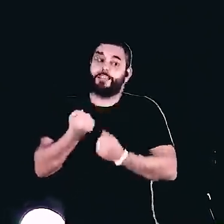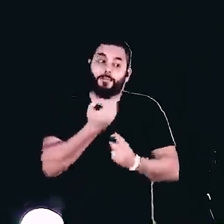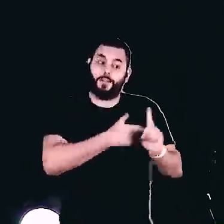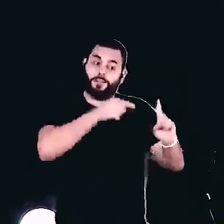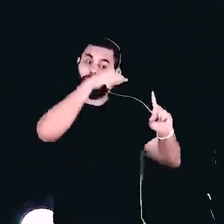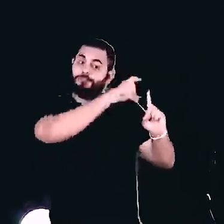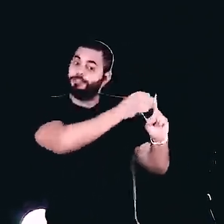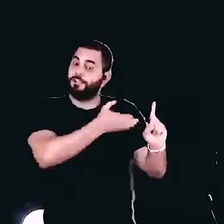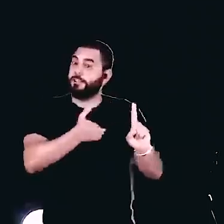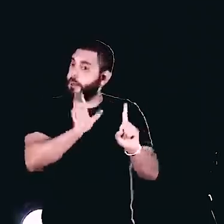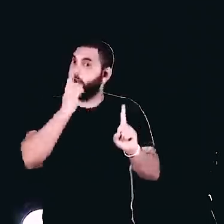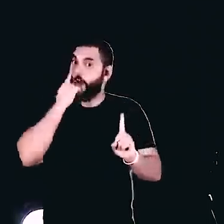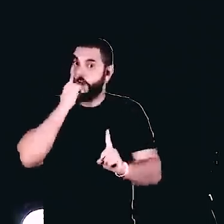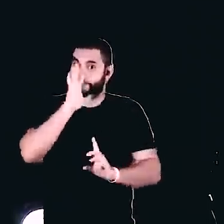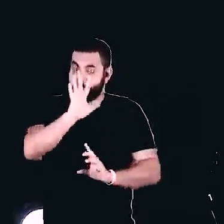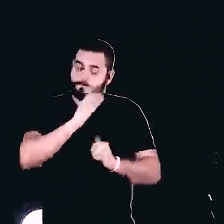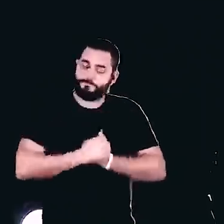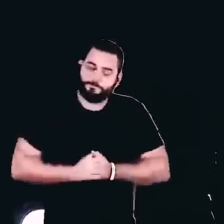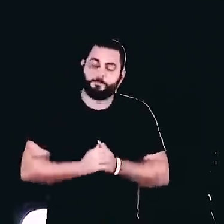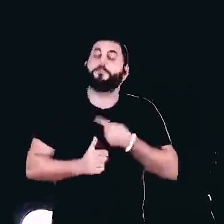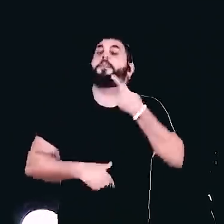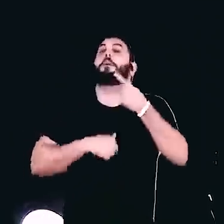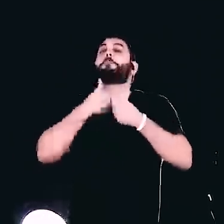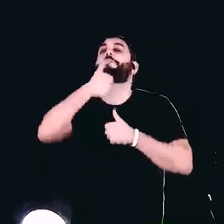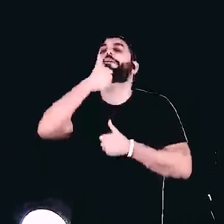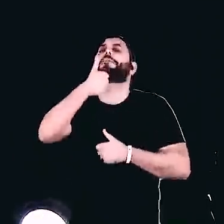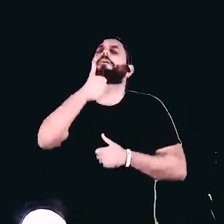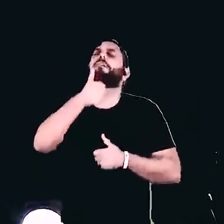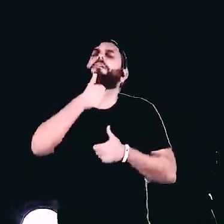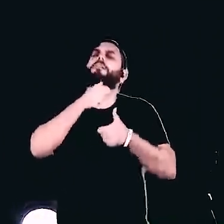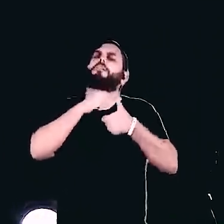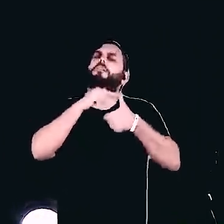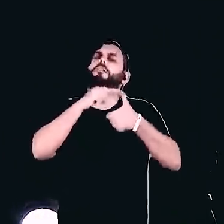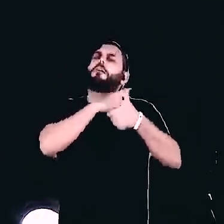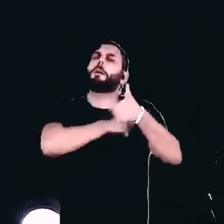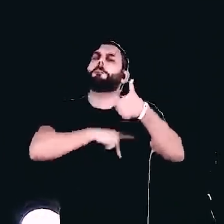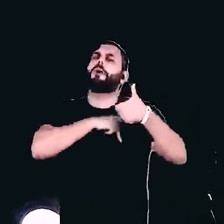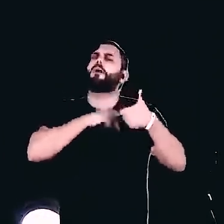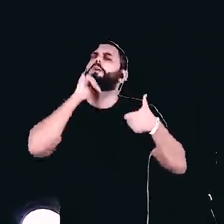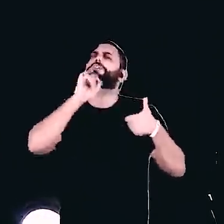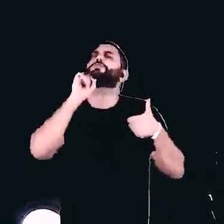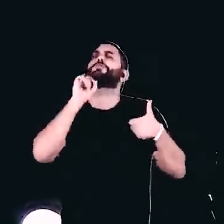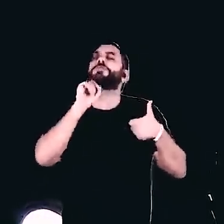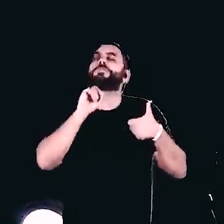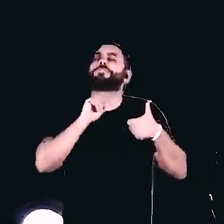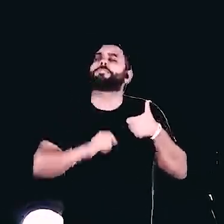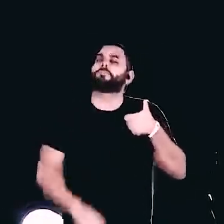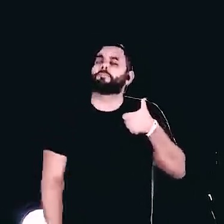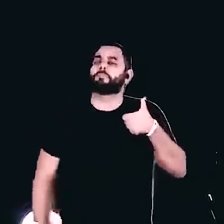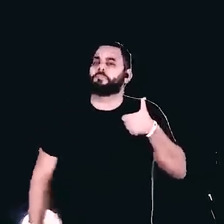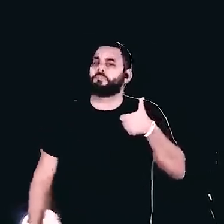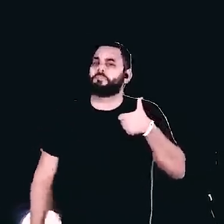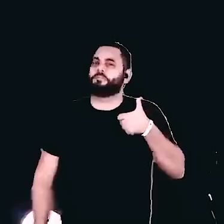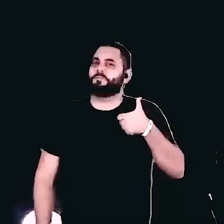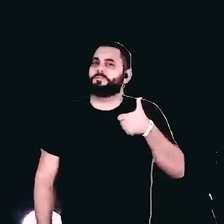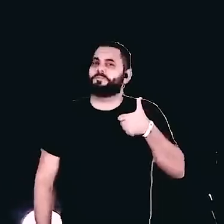grado Onésimo. Vou mostrar a você todos os argumentos. Primeiro, qual foi o primeiro argumento que Paulo disse? Ele